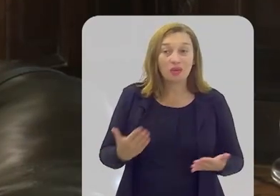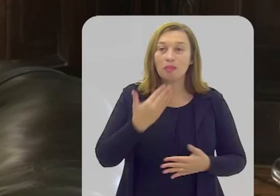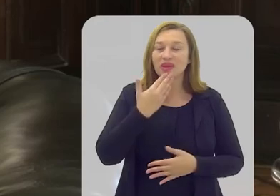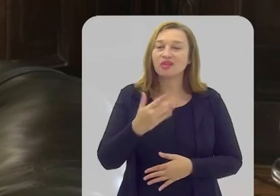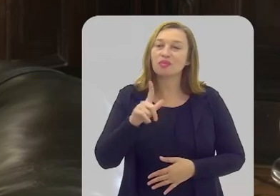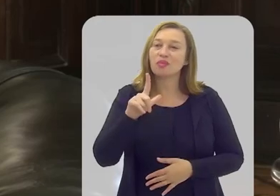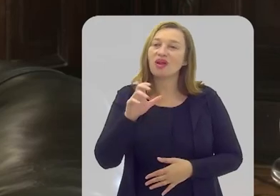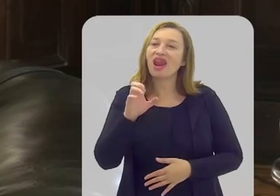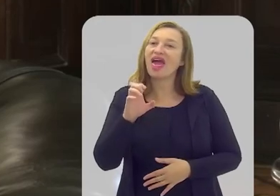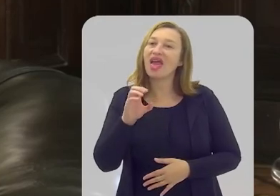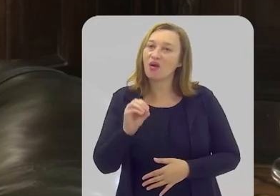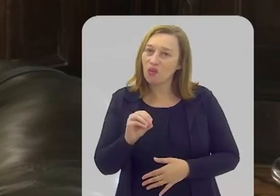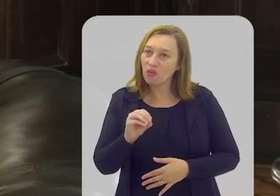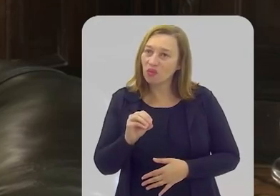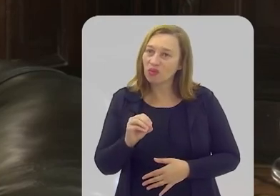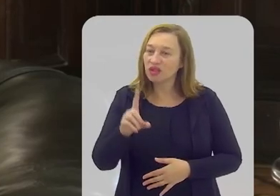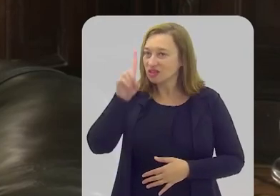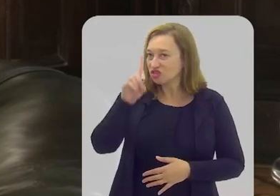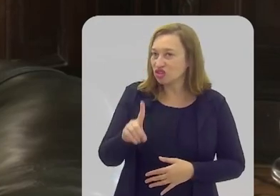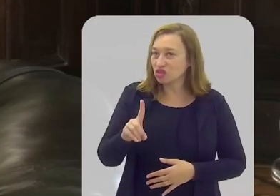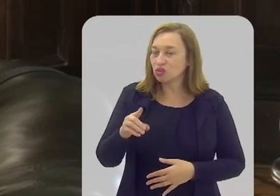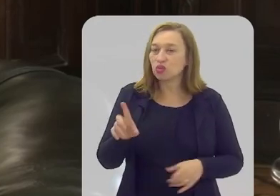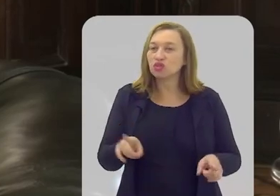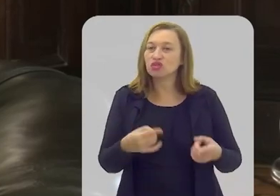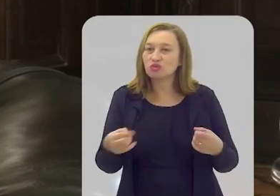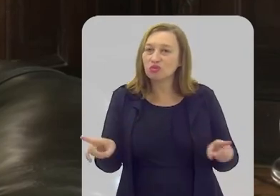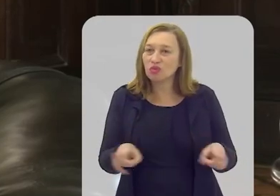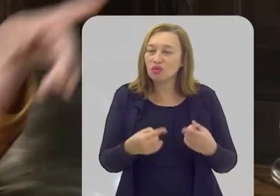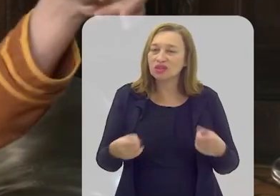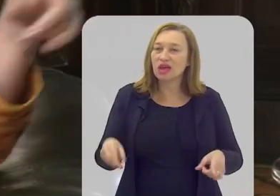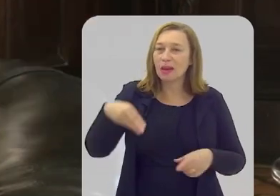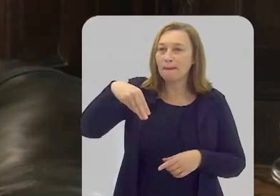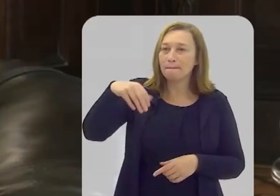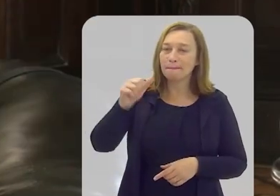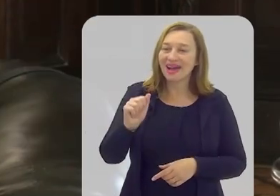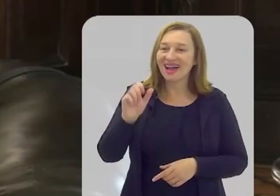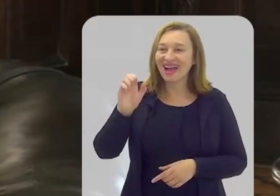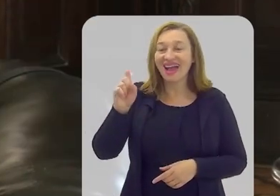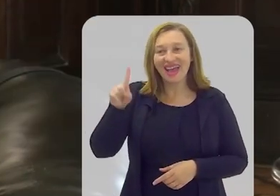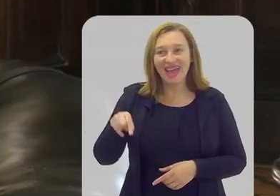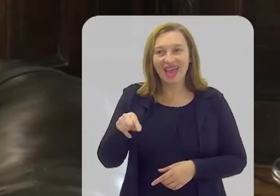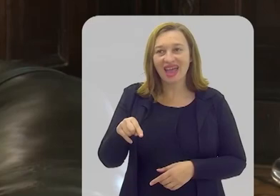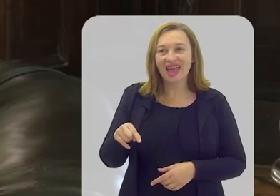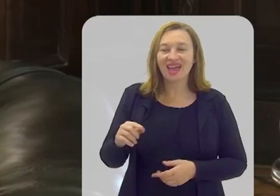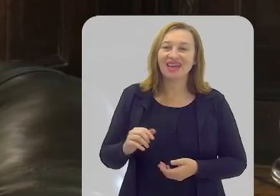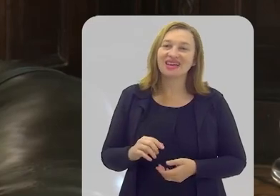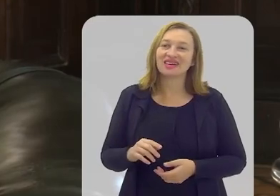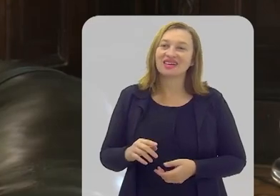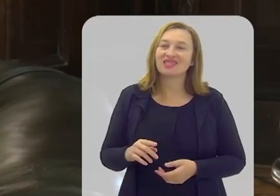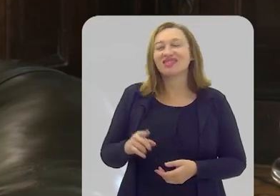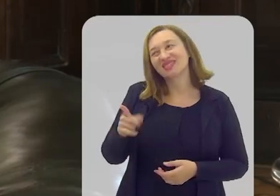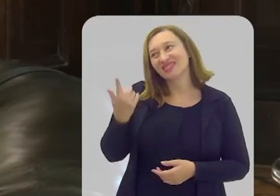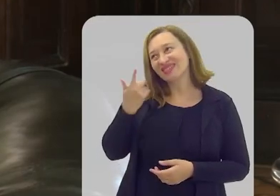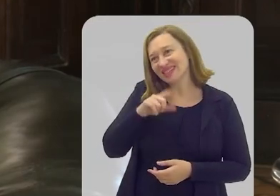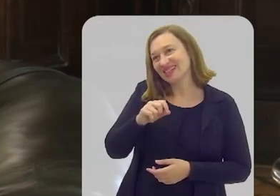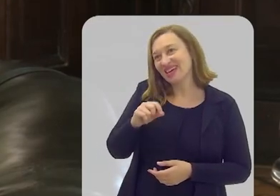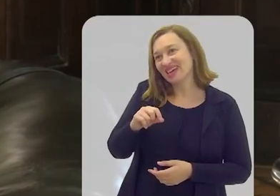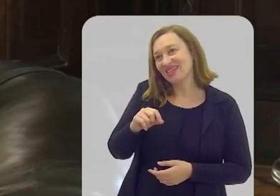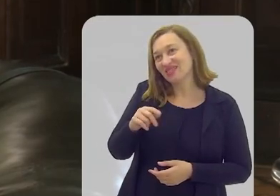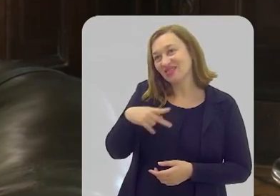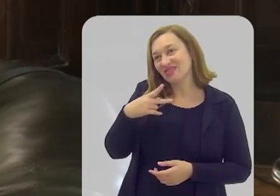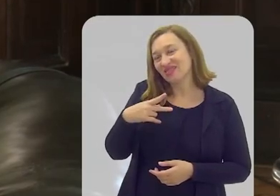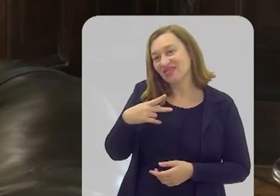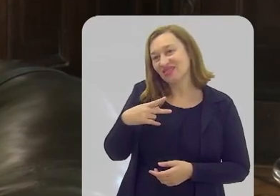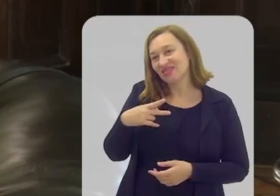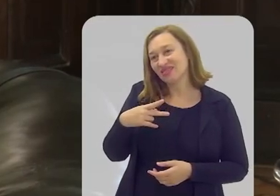estava pronta ainda, então eu pedi para o Léo, que ele até é diretor de música lá de Macaé, faz esse piano para mim.